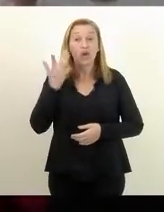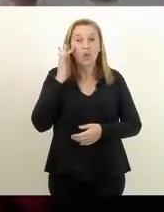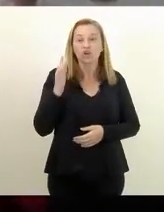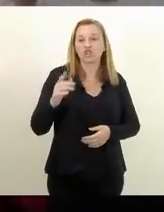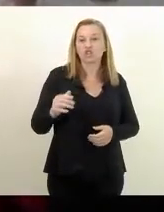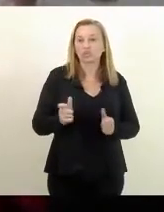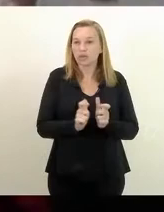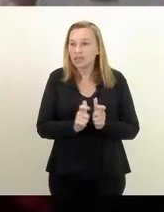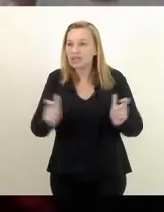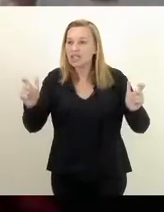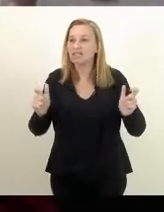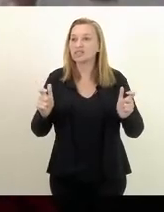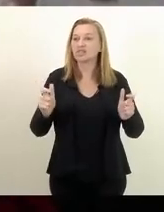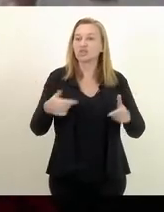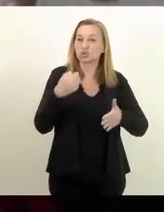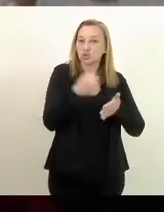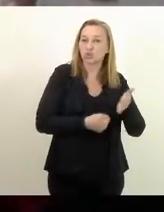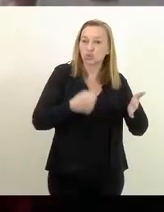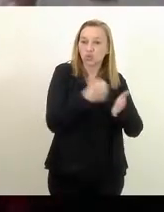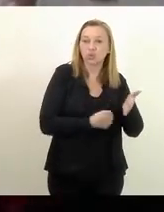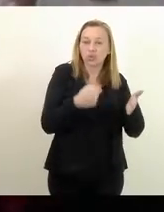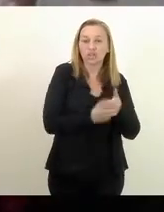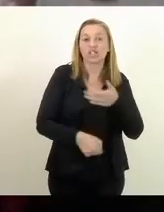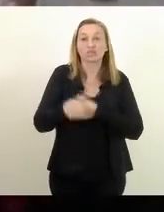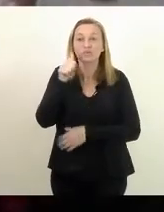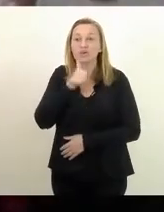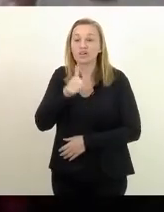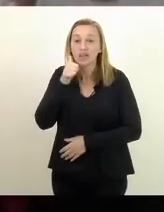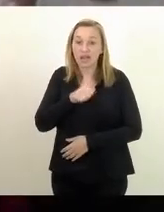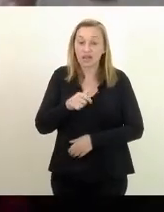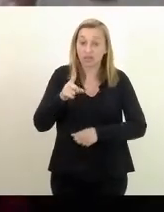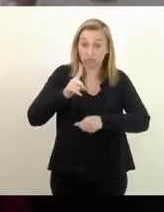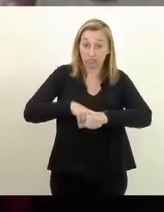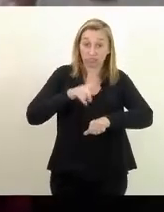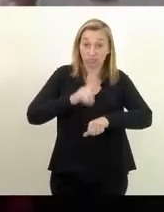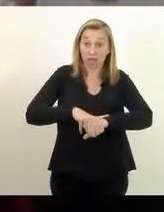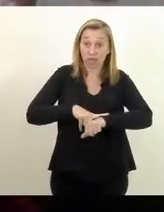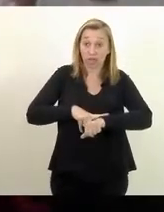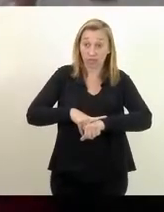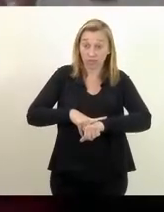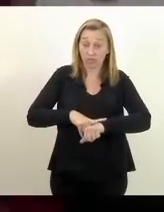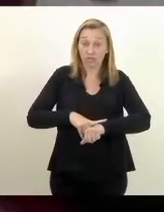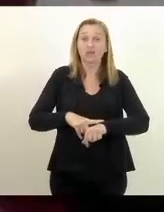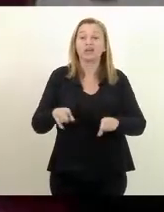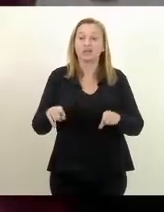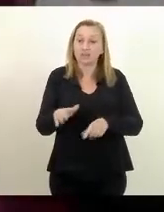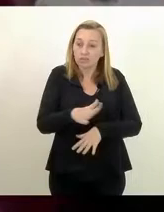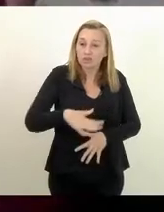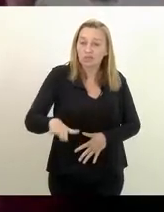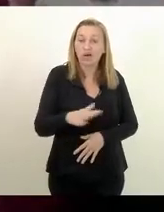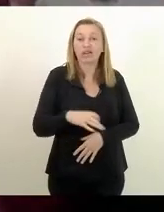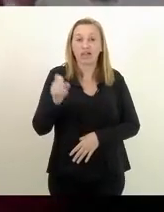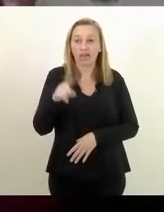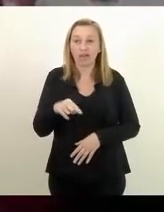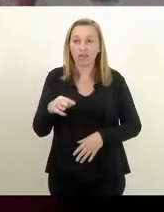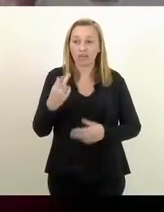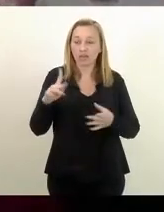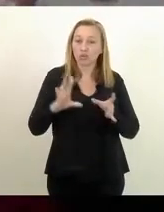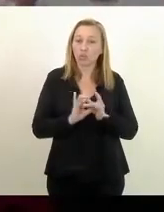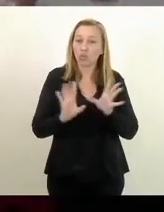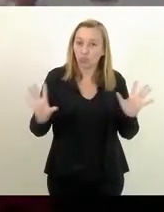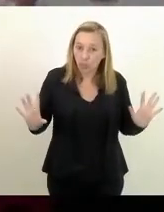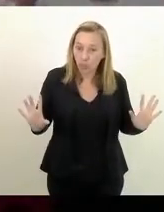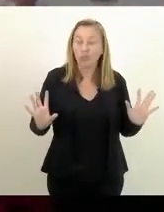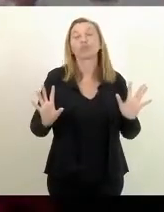uma das grandes lutas das mulheres no tempo e no espaço é pela sua autonomia,